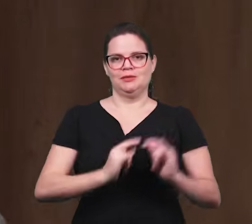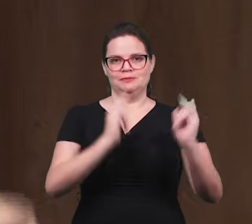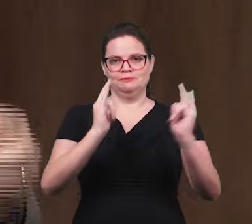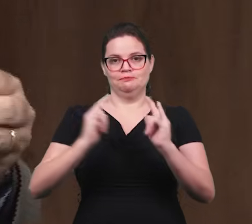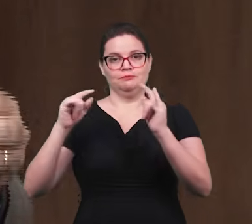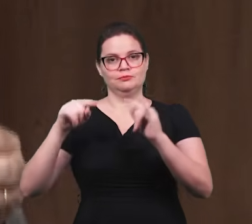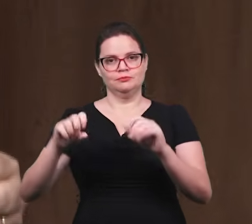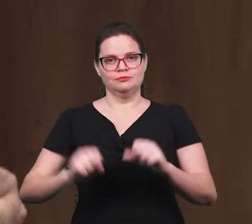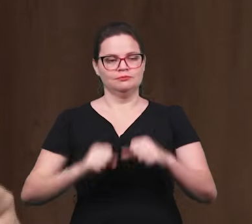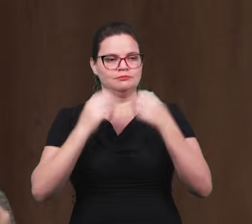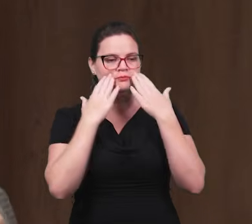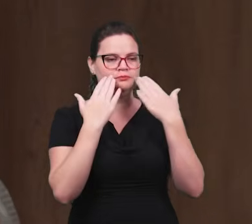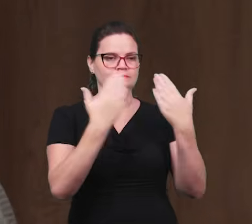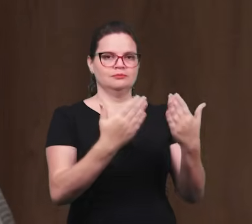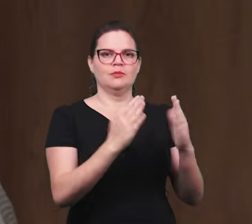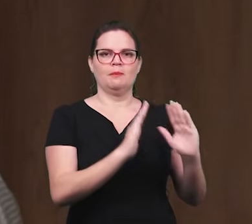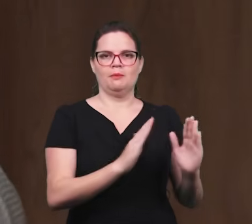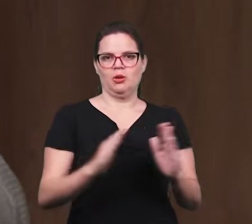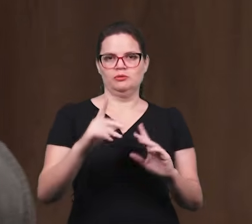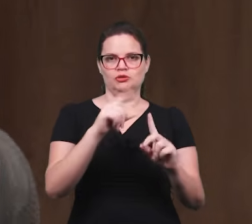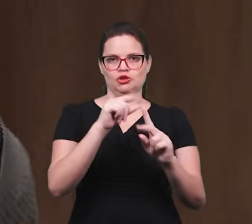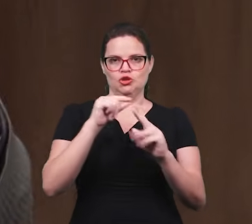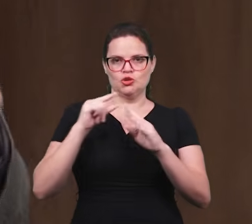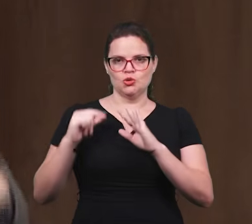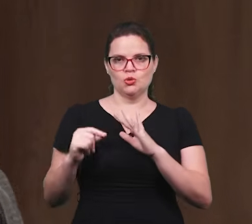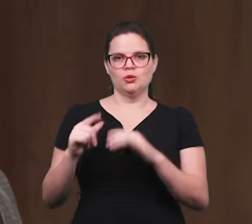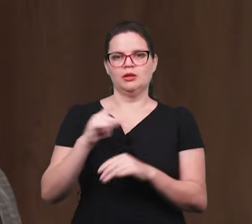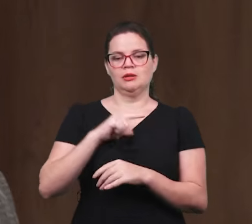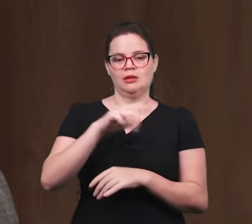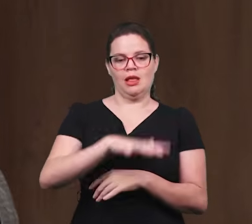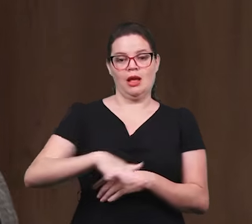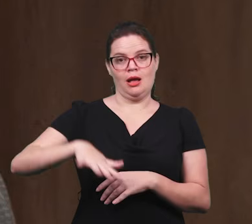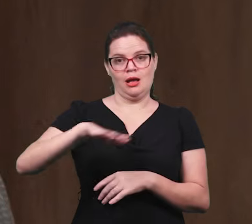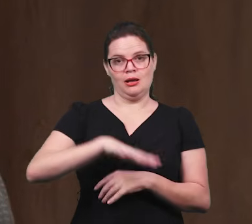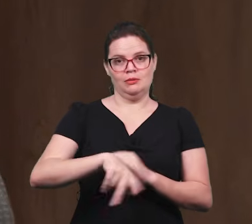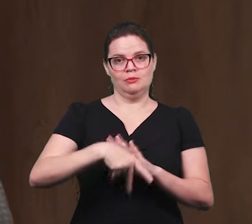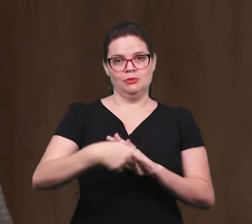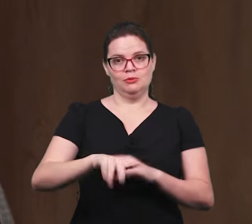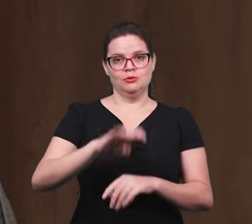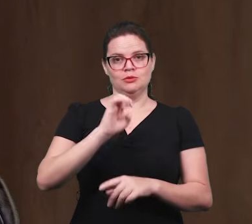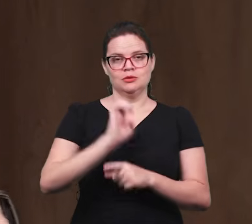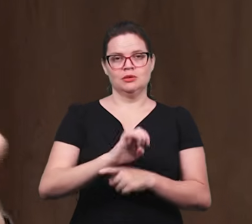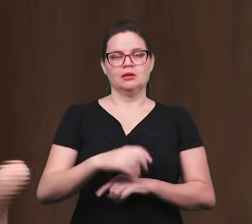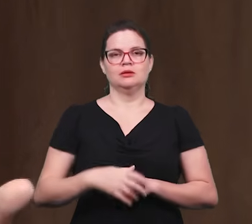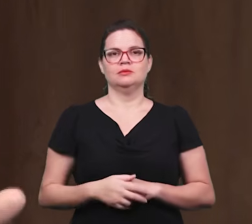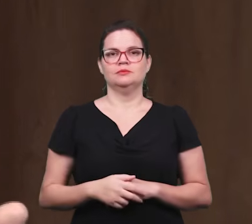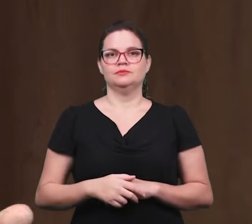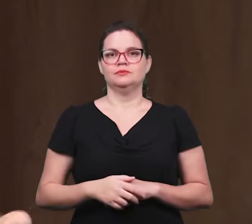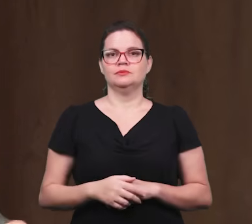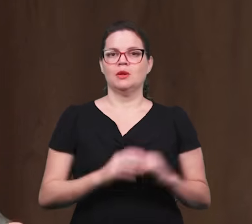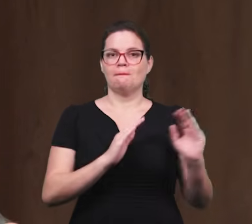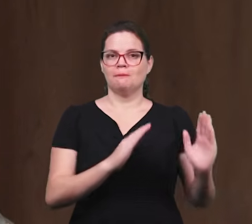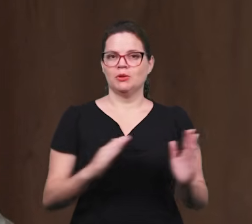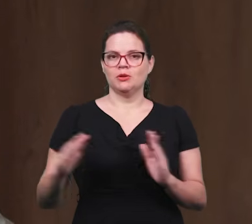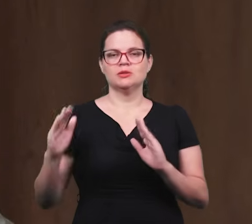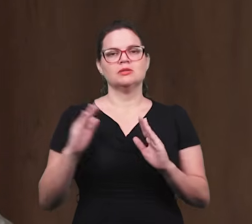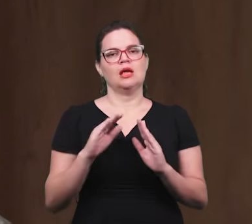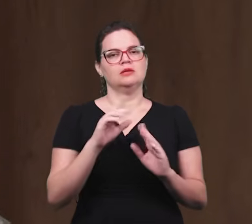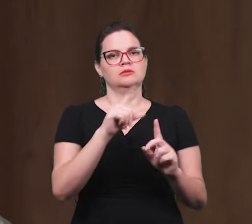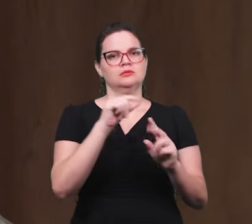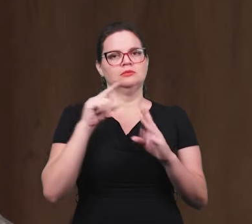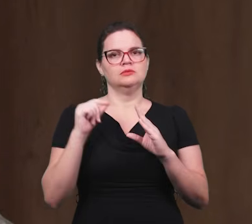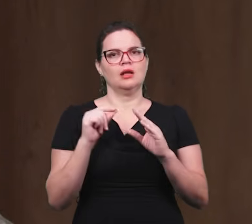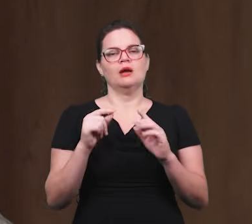apresentar em processos seletivos que são conduzidos de forma regional. É um processo seletivo simplificado,